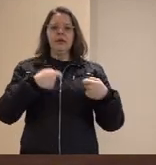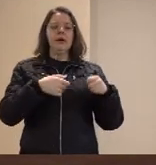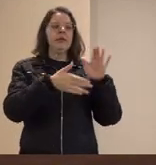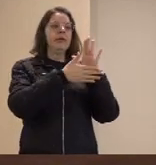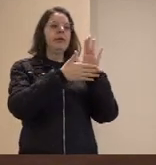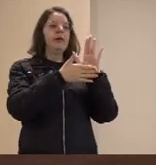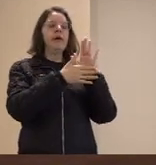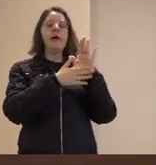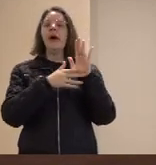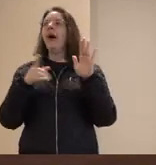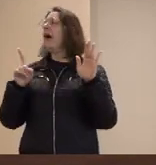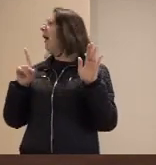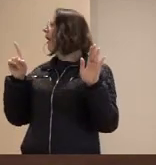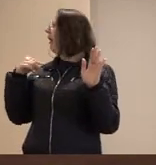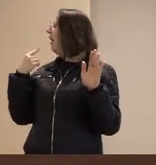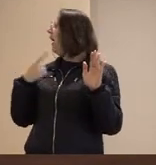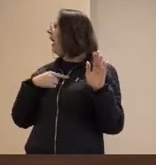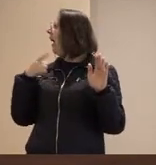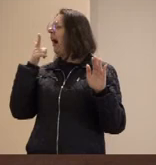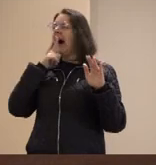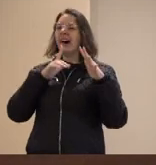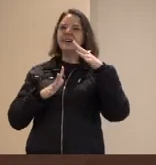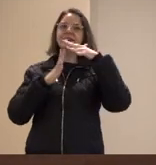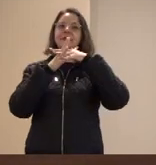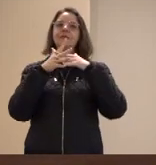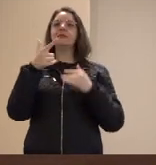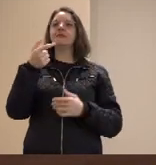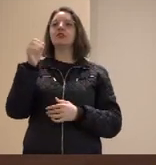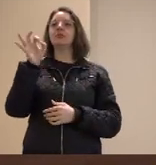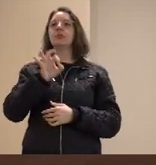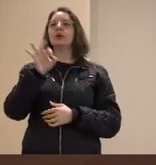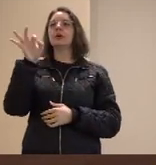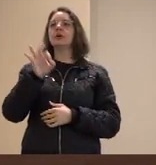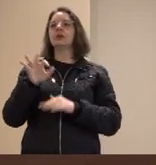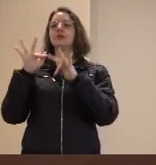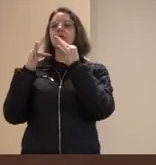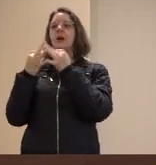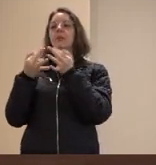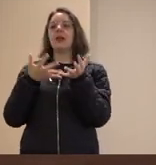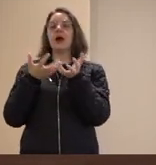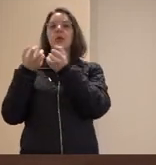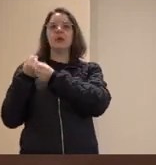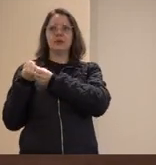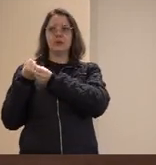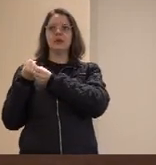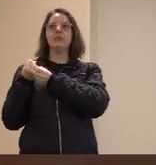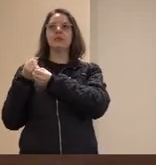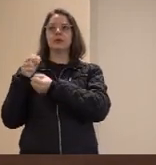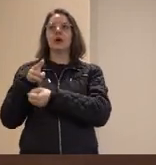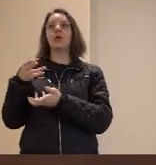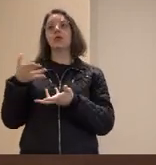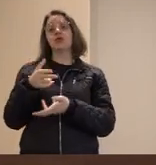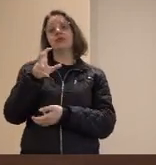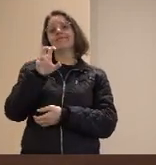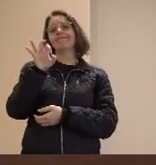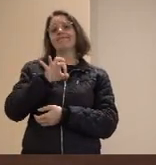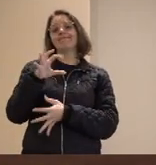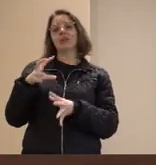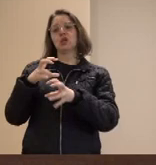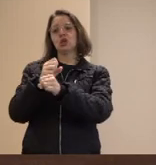ali é que nós cheguemos a 20% de acolhimento familiar. Estamos com 5%.